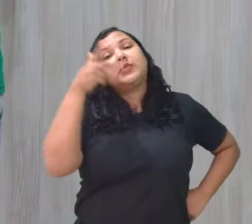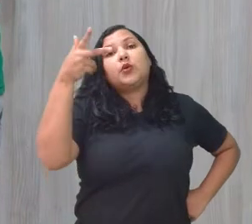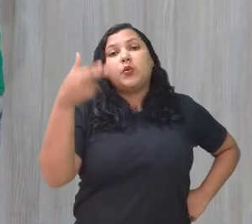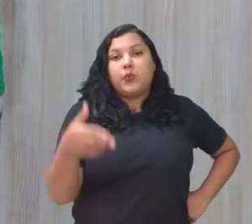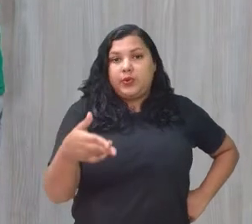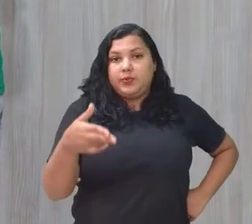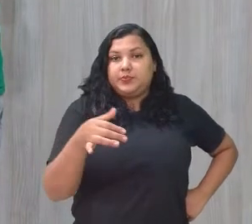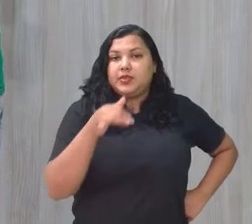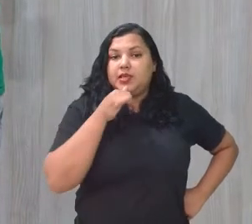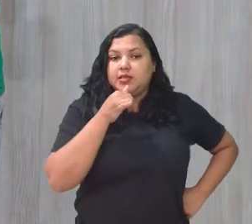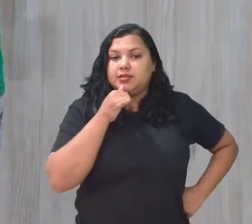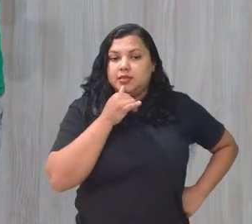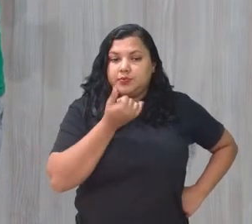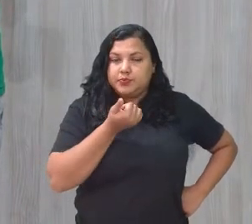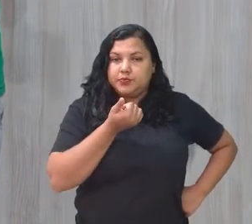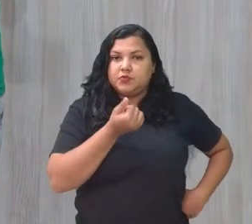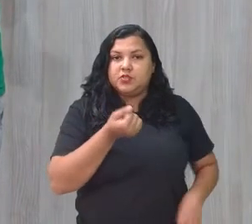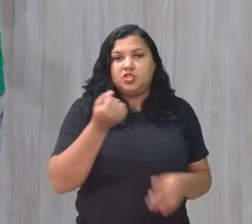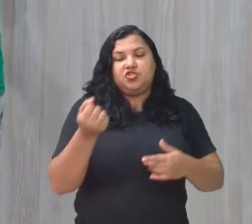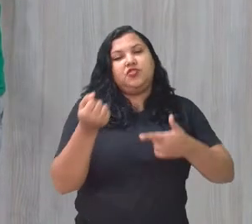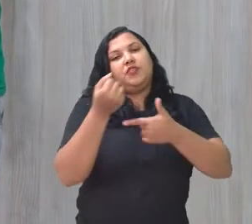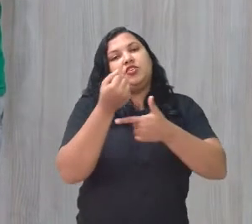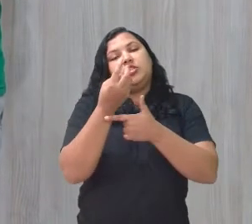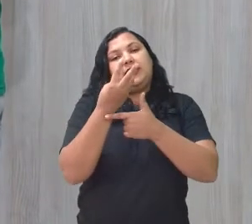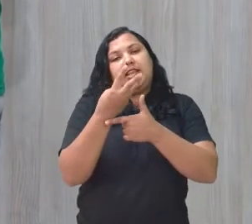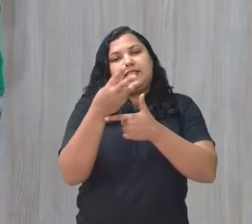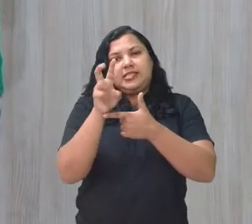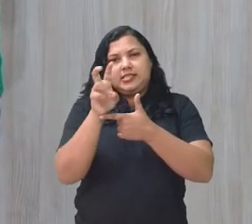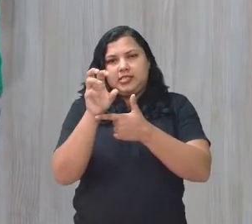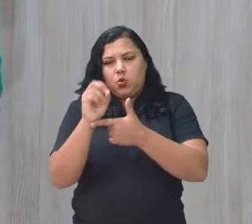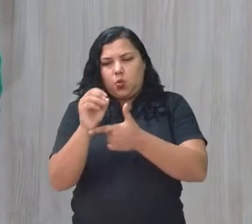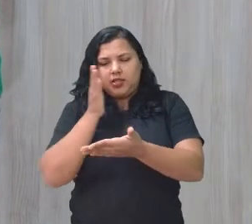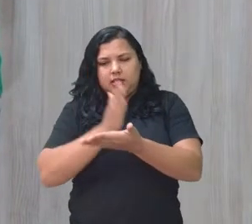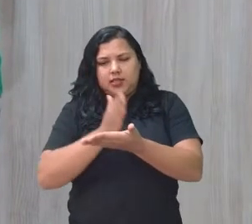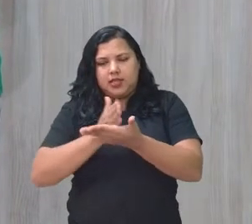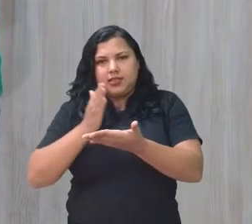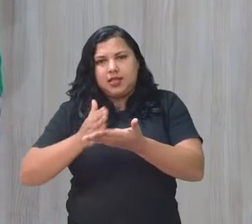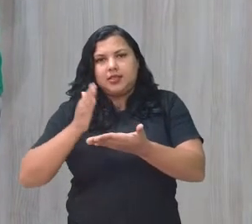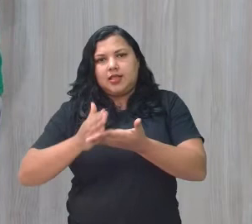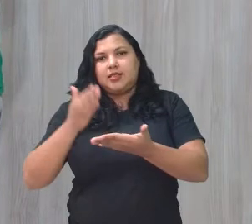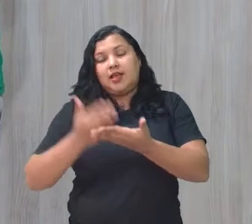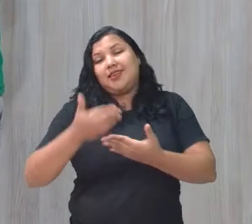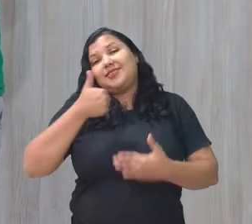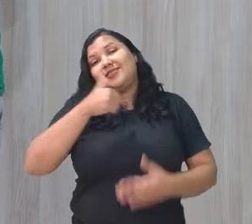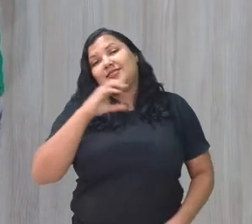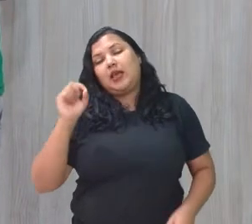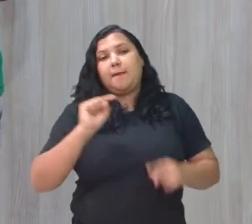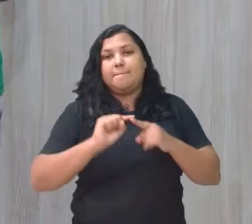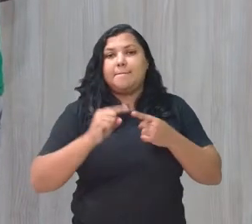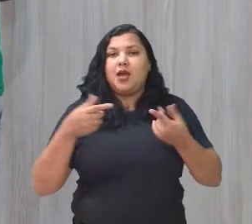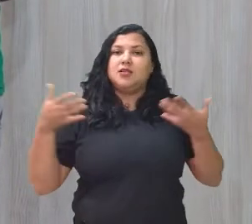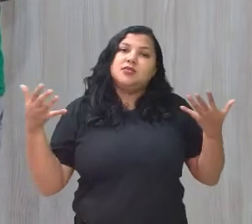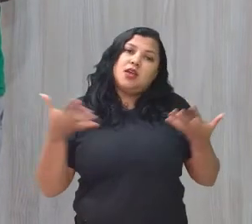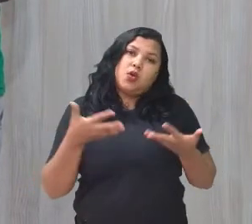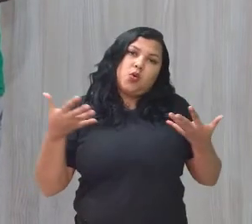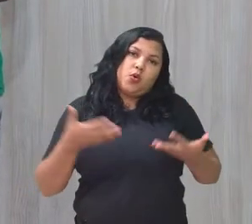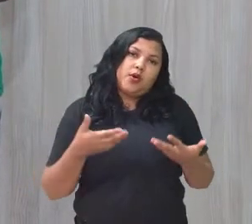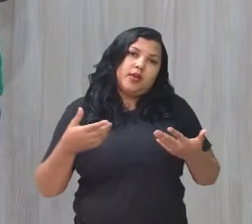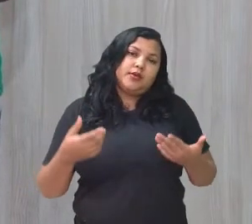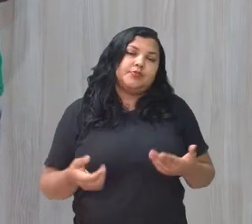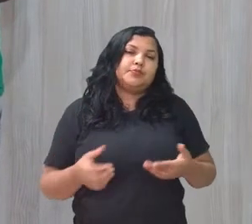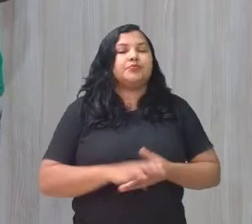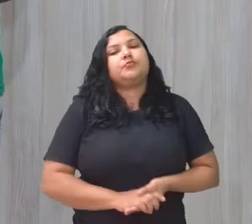forma. Você iria dividir o 350 em 100 partes iguais. A diferença agora é que cada parte